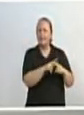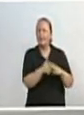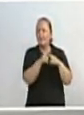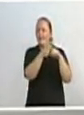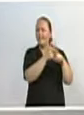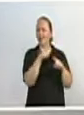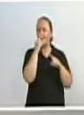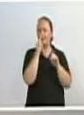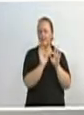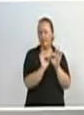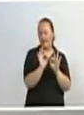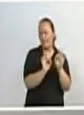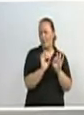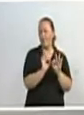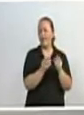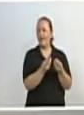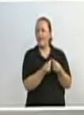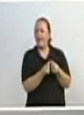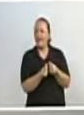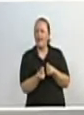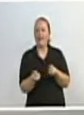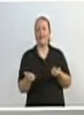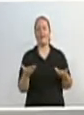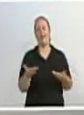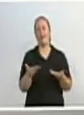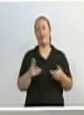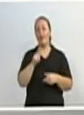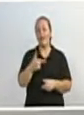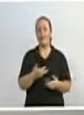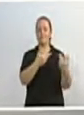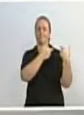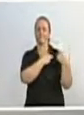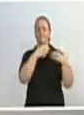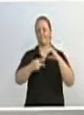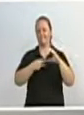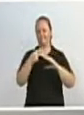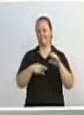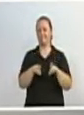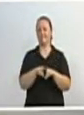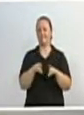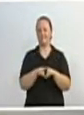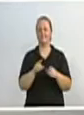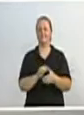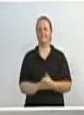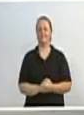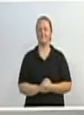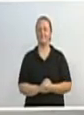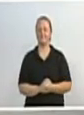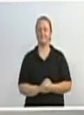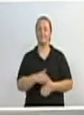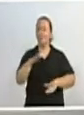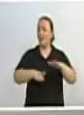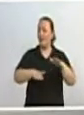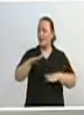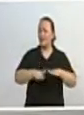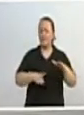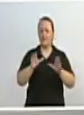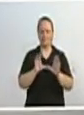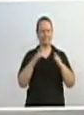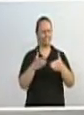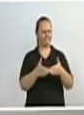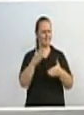fina desse processo. Essa é a função do Legislativo. Muitas vezes a comunidade não compreende, né, o papel